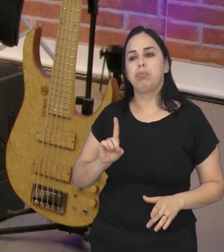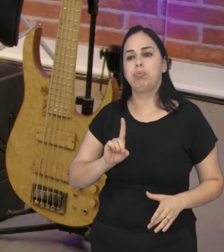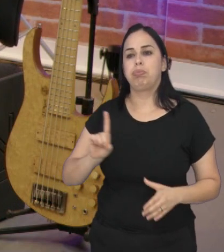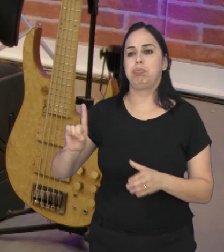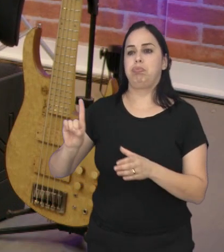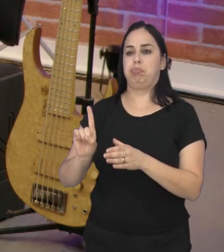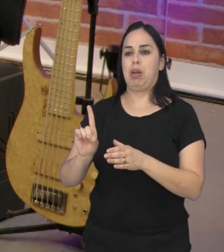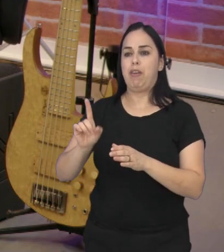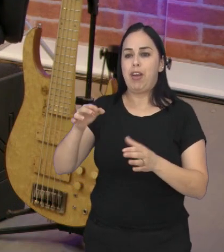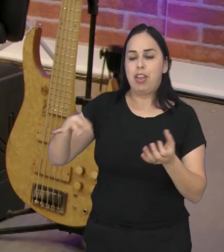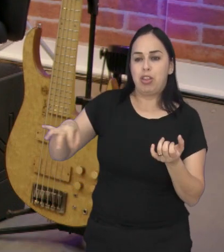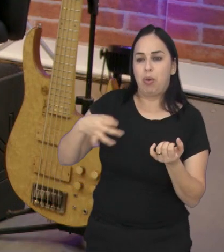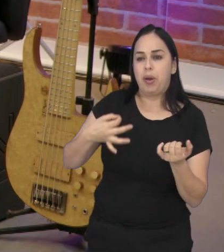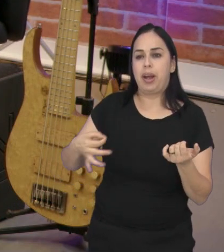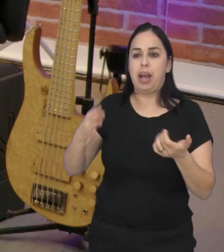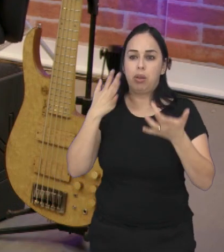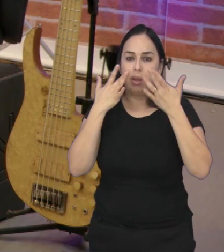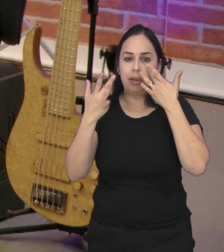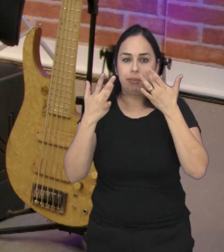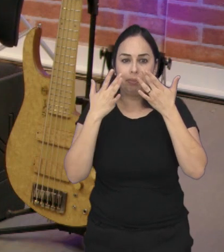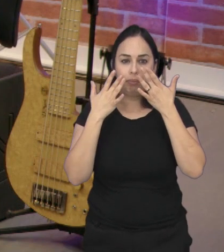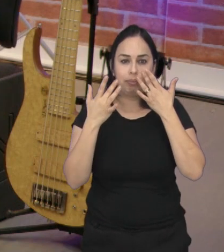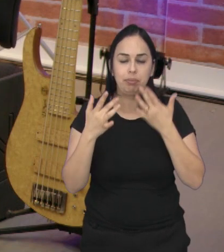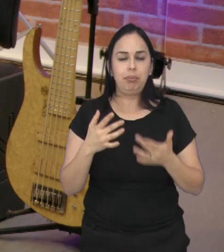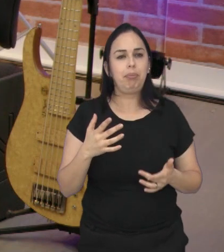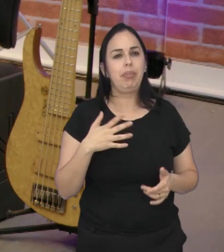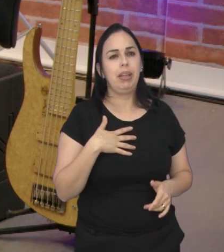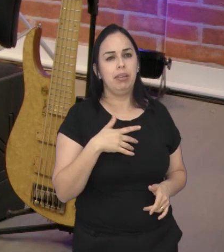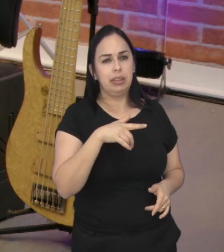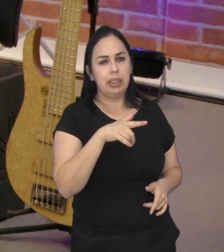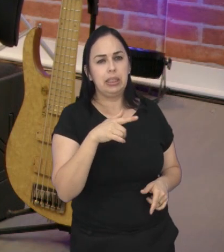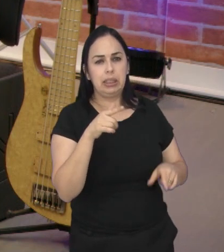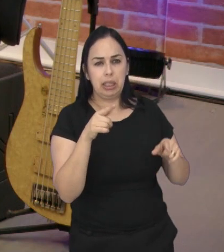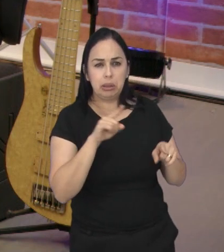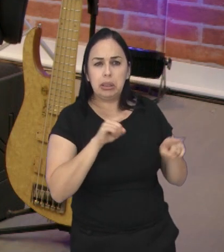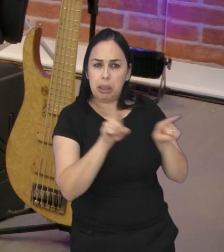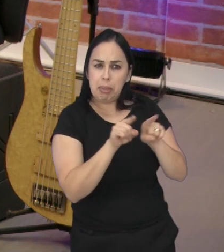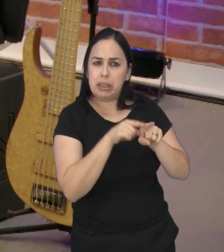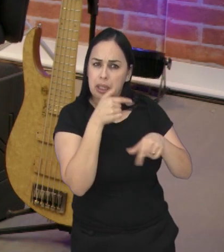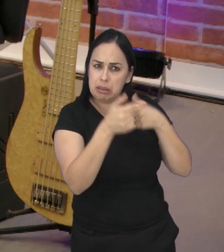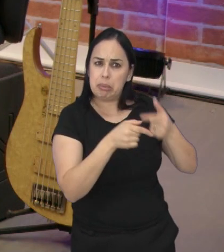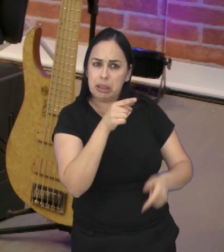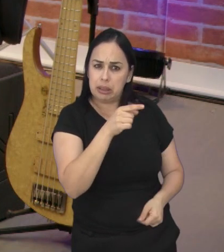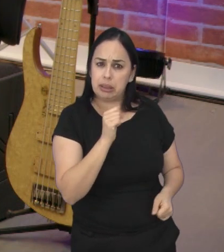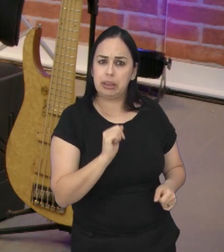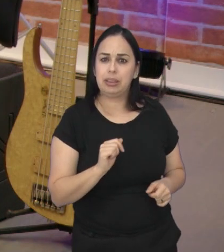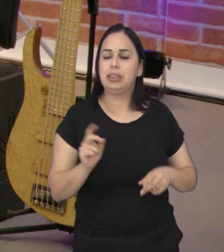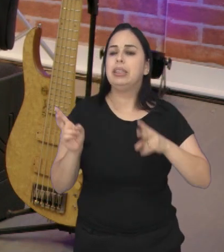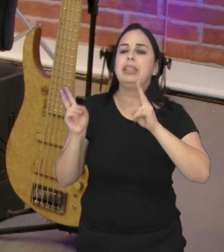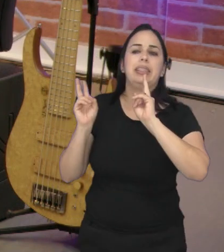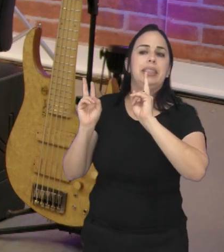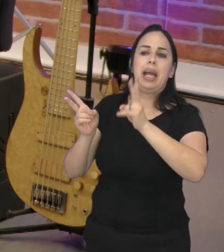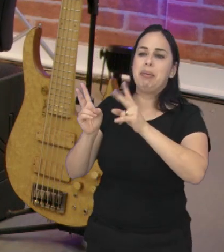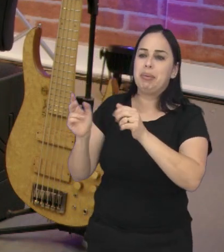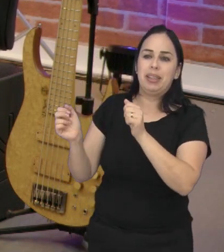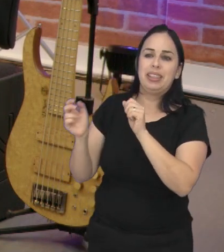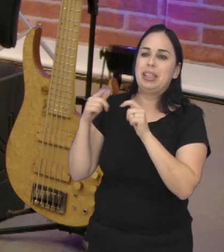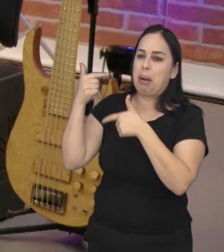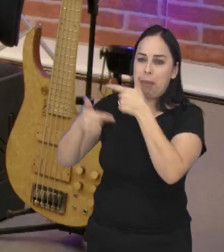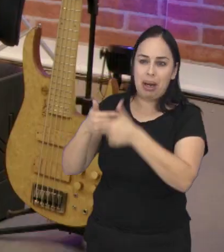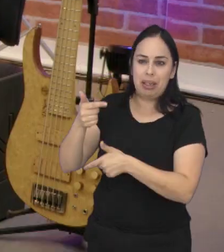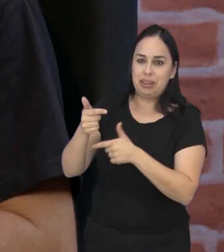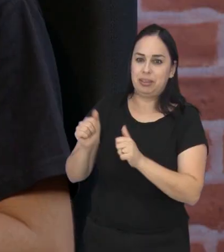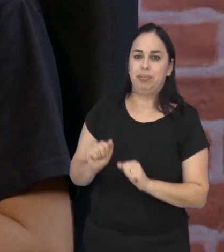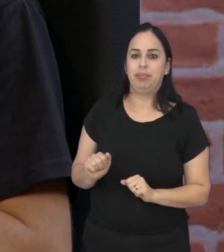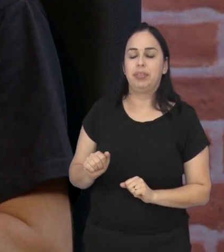nesse espetáculo. Né? O maestro Esse ano me eu tava chamou. aí, não tava, não? Tava. Sempre, né? E aí, assim,